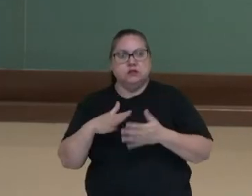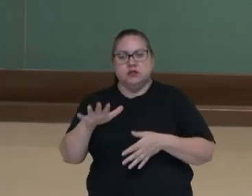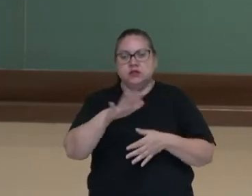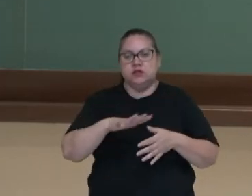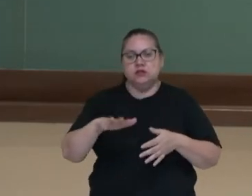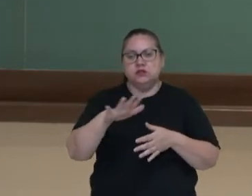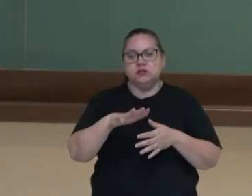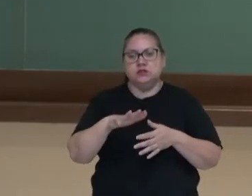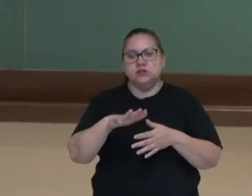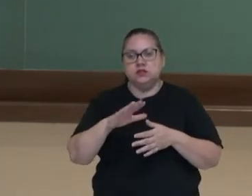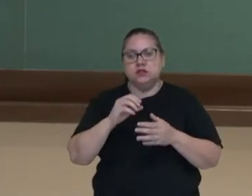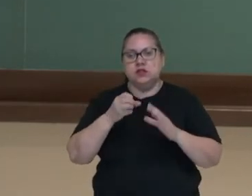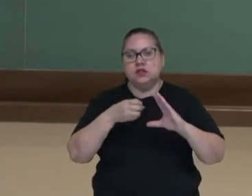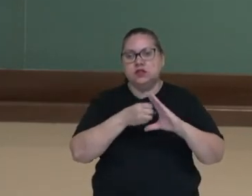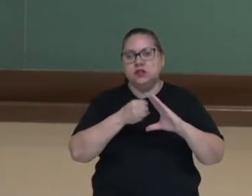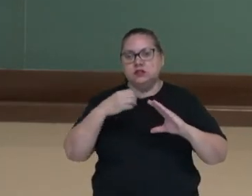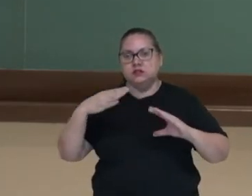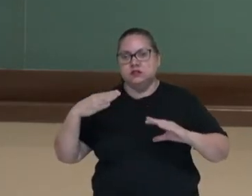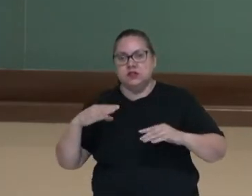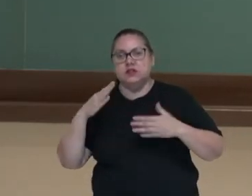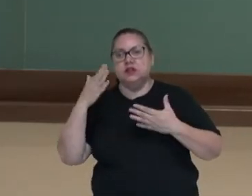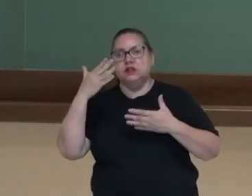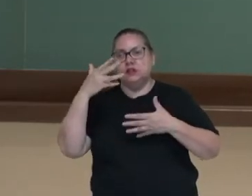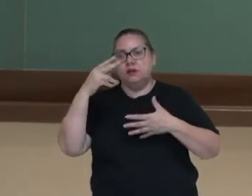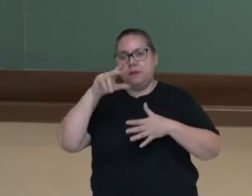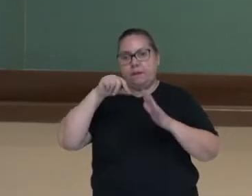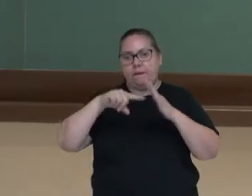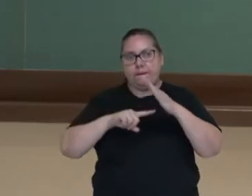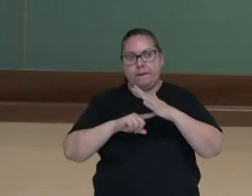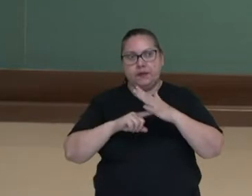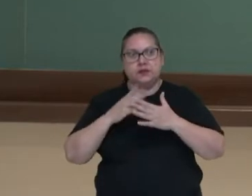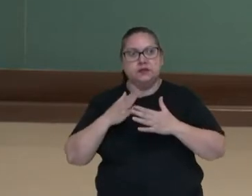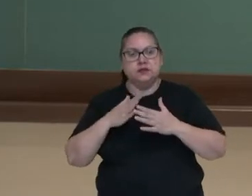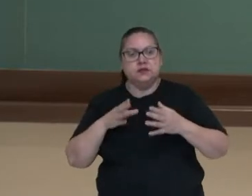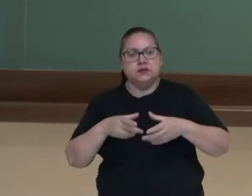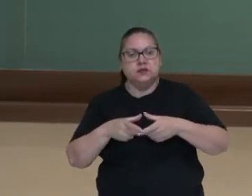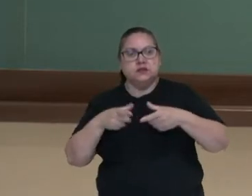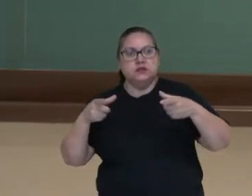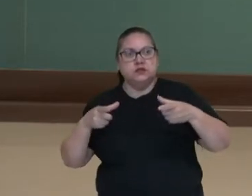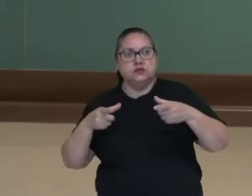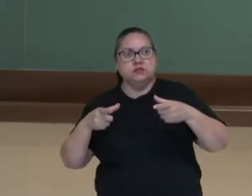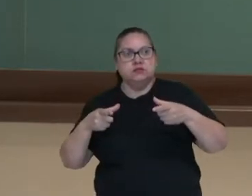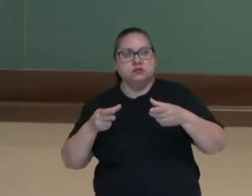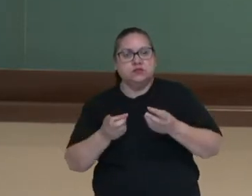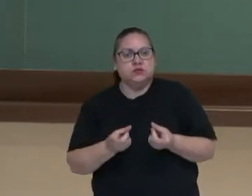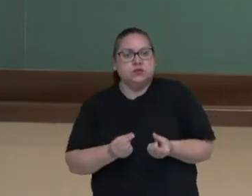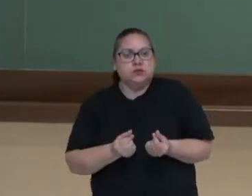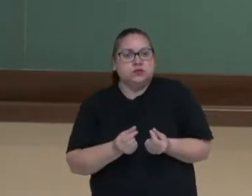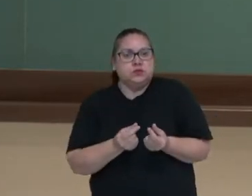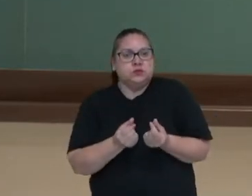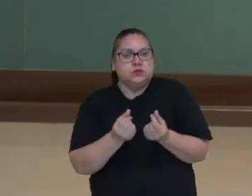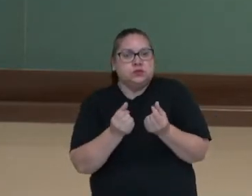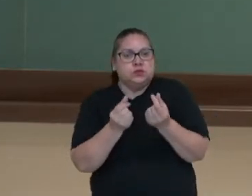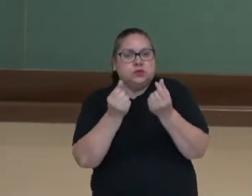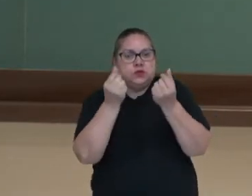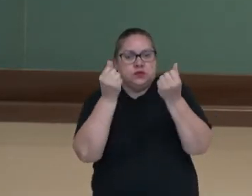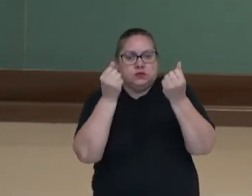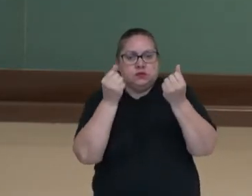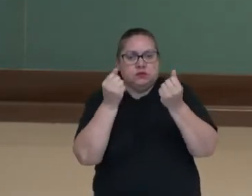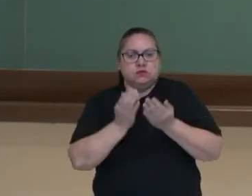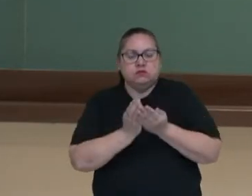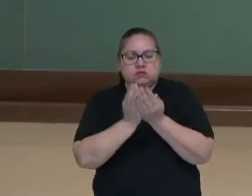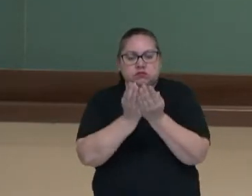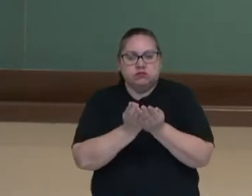região de Santa Catarina, Paraná, atual, né? Grandes lucros gerados com o tráfico negreiro, um comércio riquíssimo com